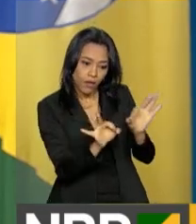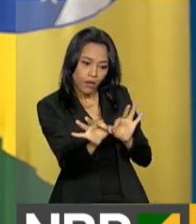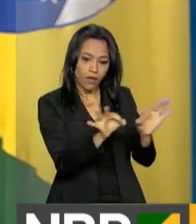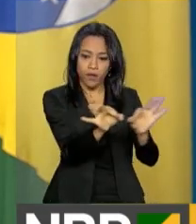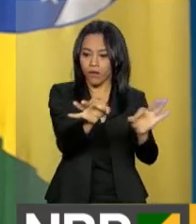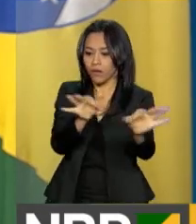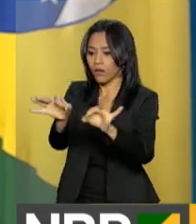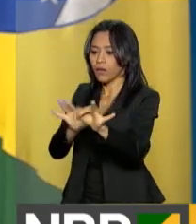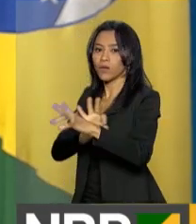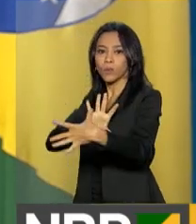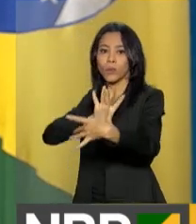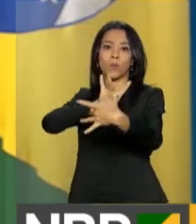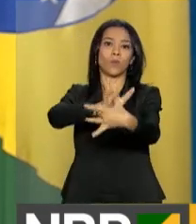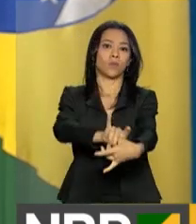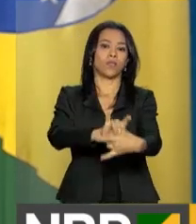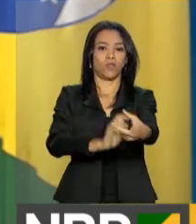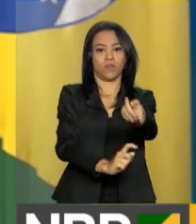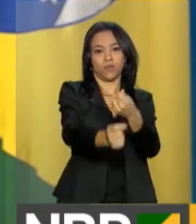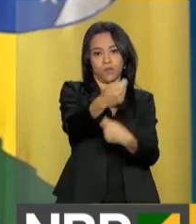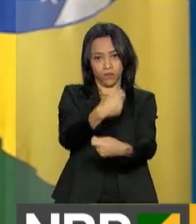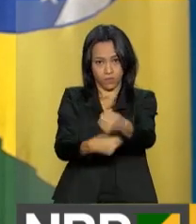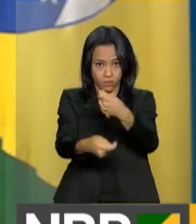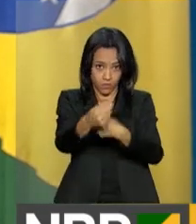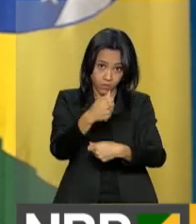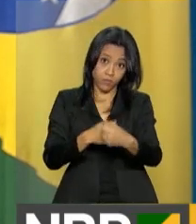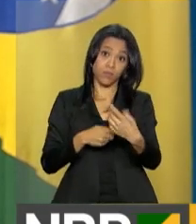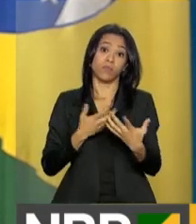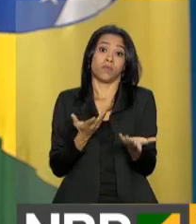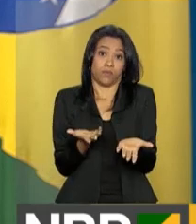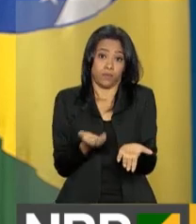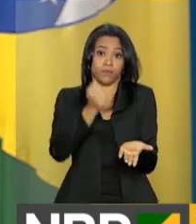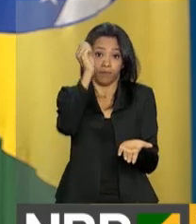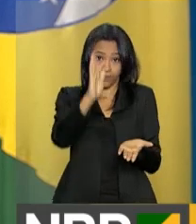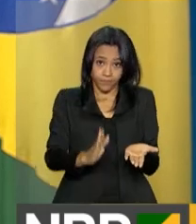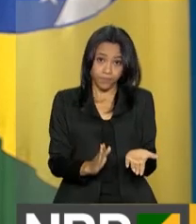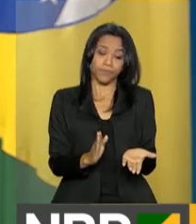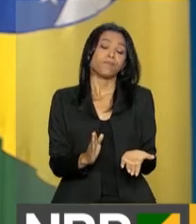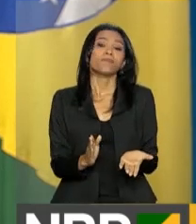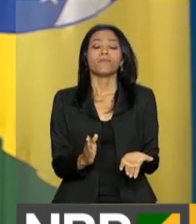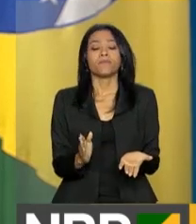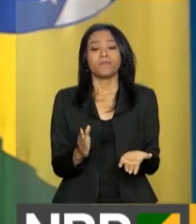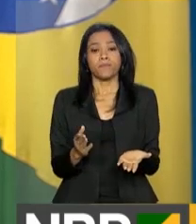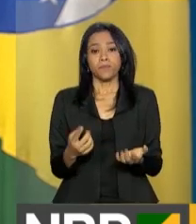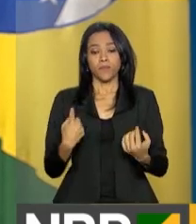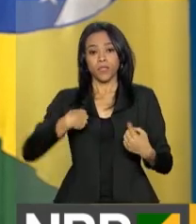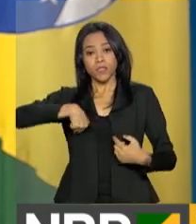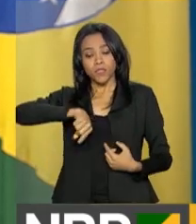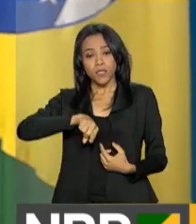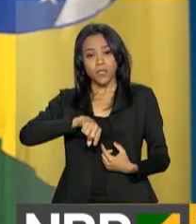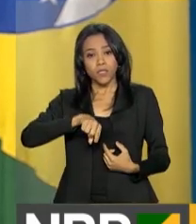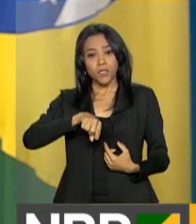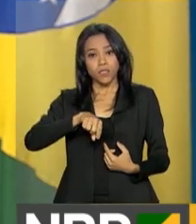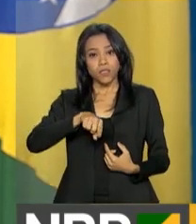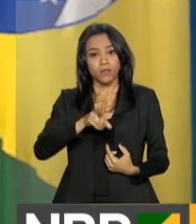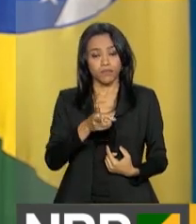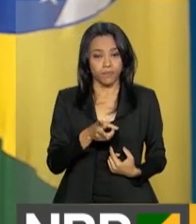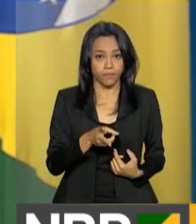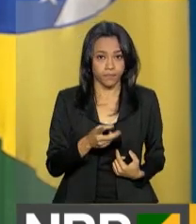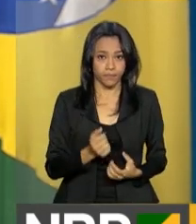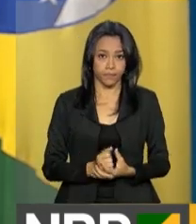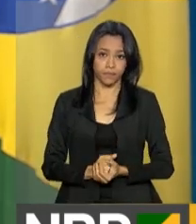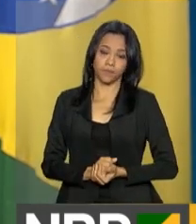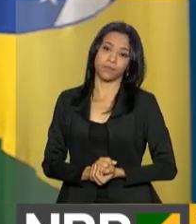realidade da economia contemporânea afinal normas frequentamente